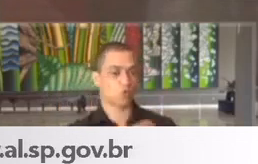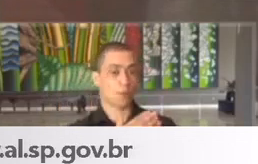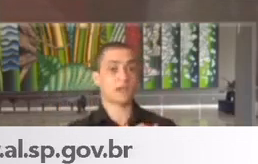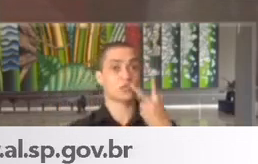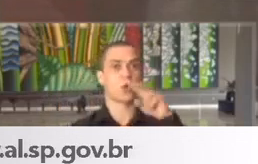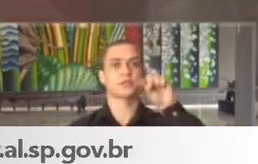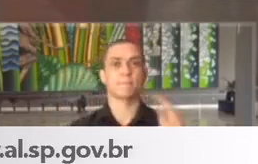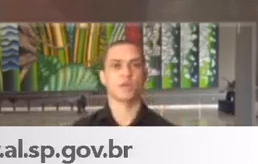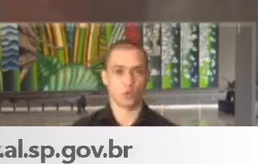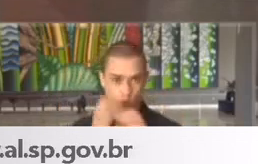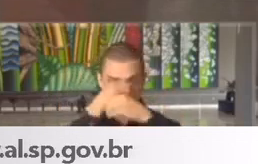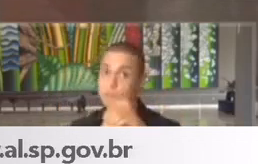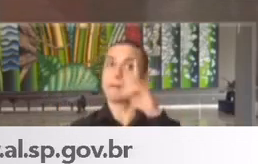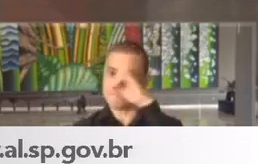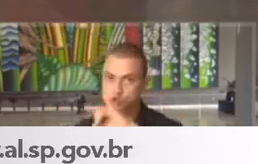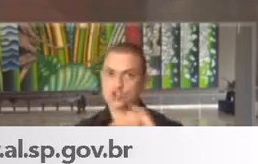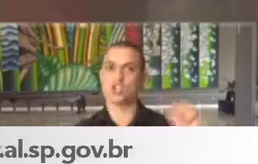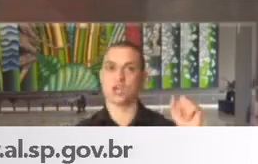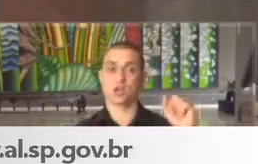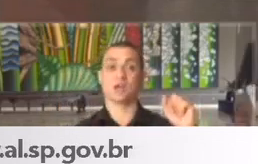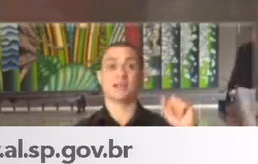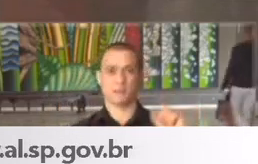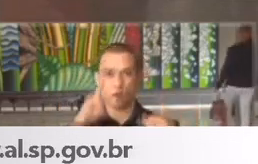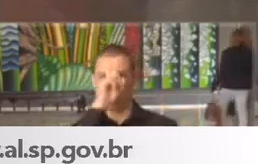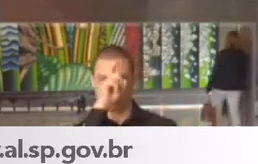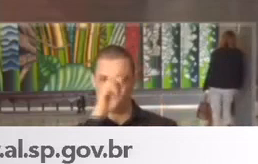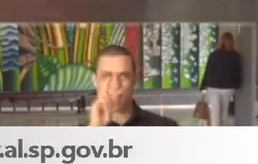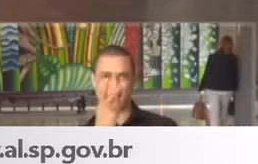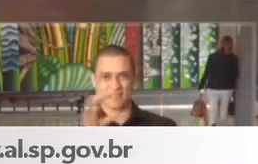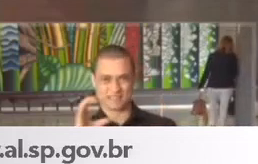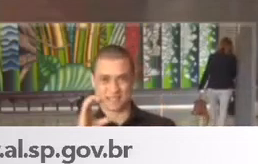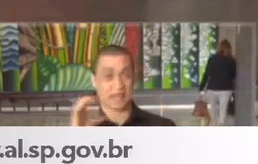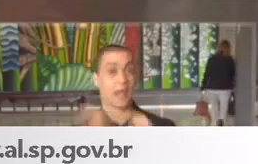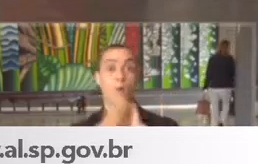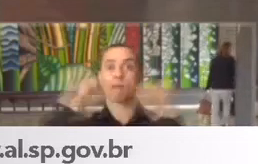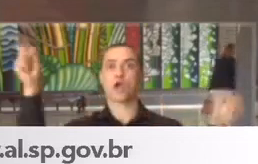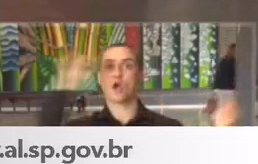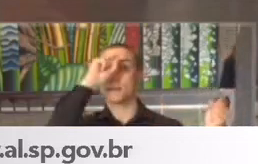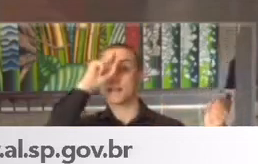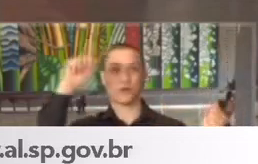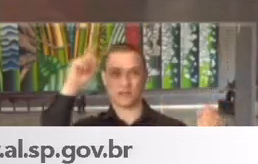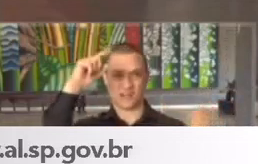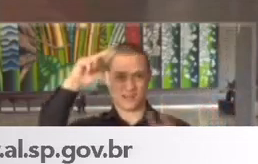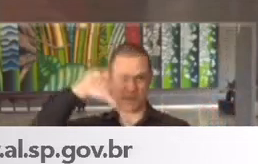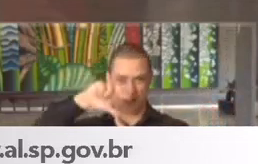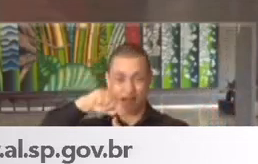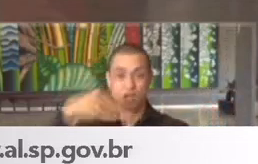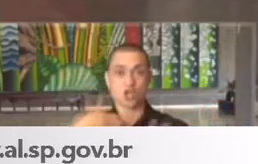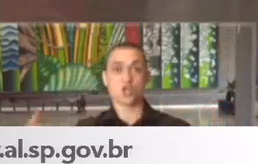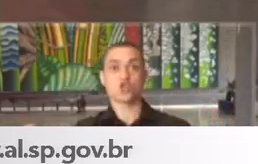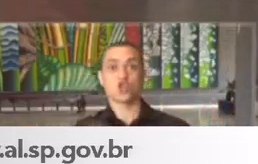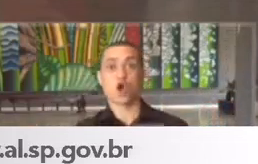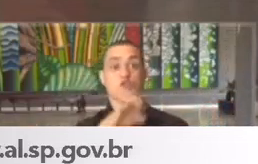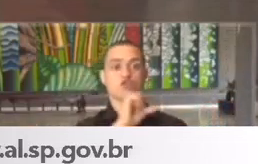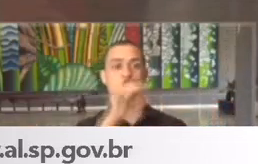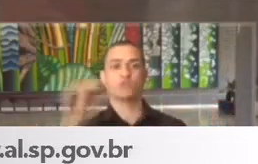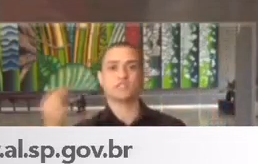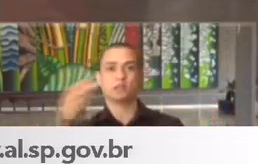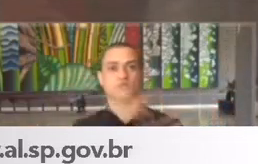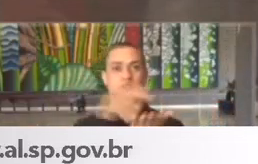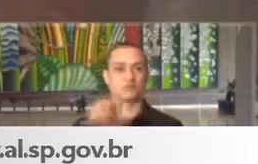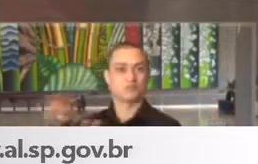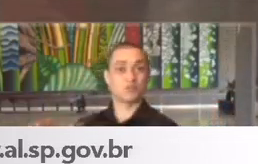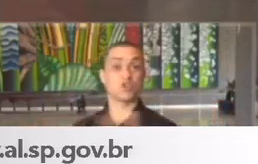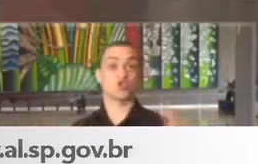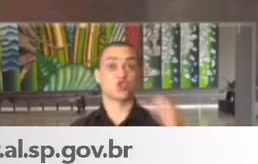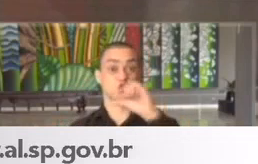diários. Também o Hospital das Clínicas em São Paulo, o maior complexo hospitalar da América Latina, abre 900 leitos para tratar o coronavírus